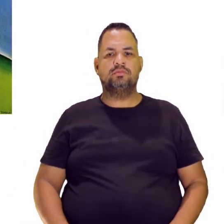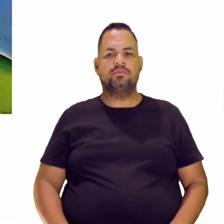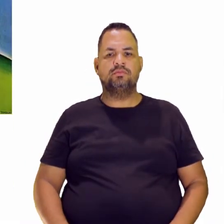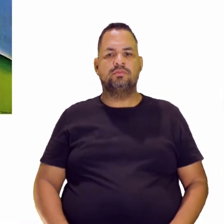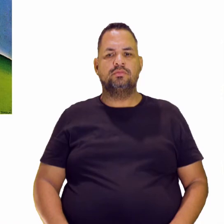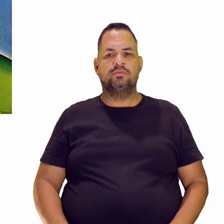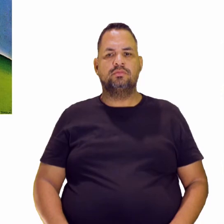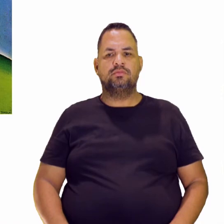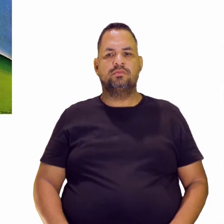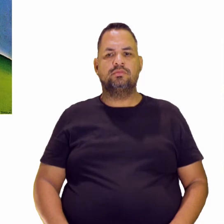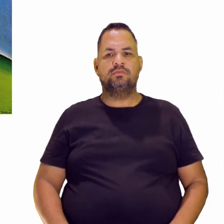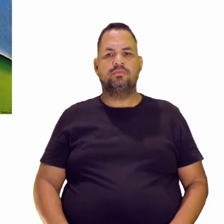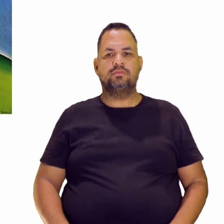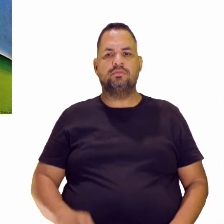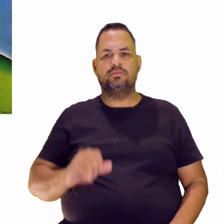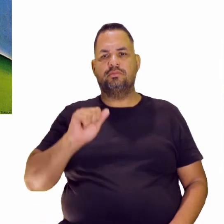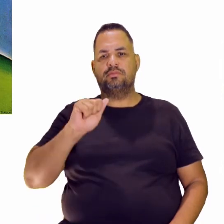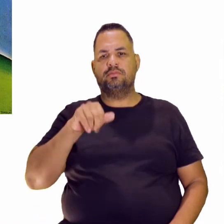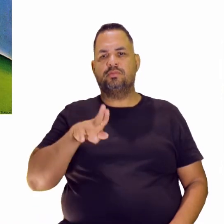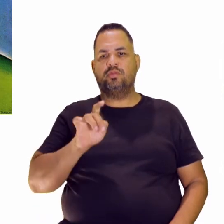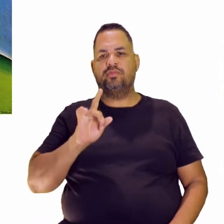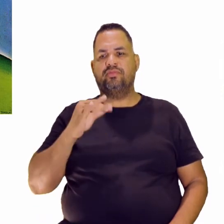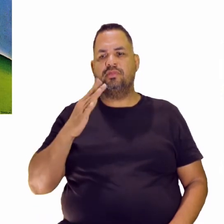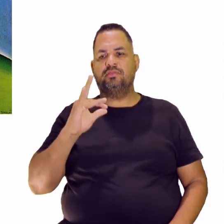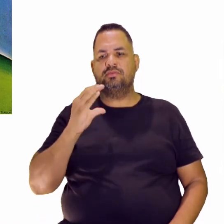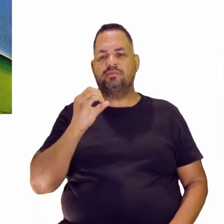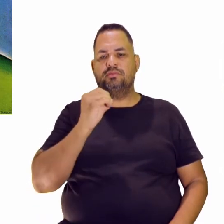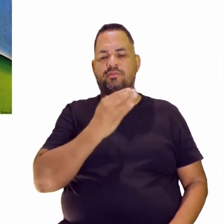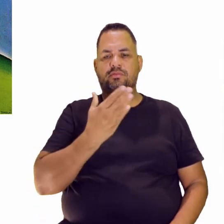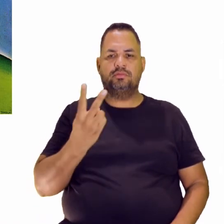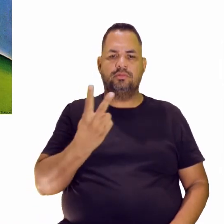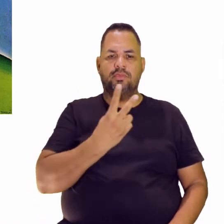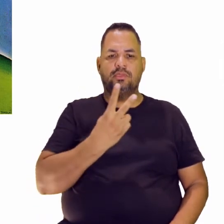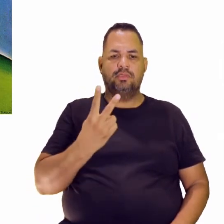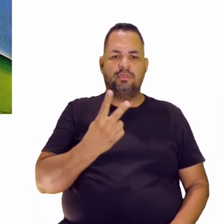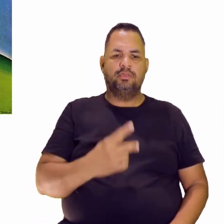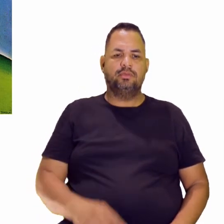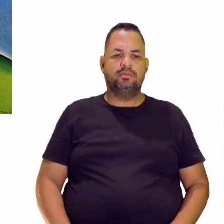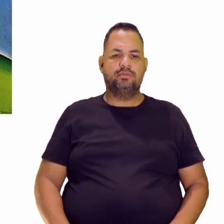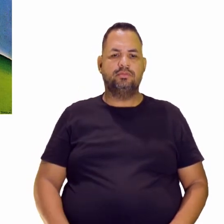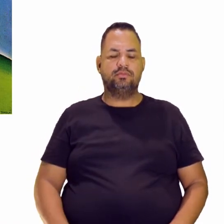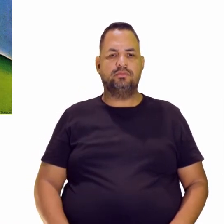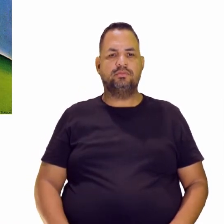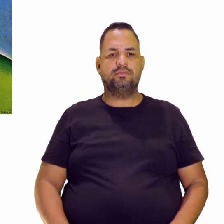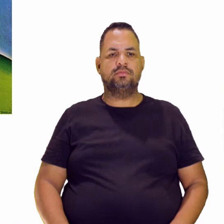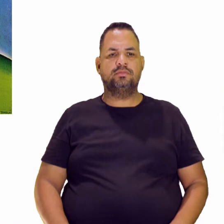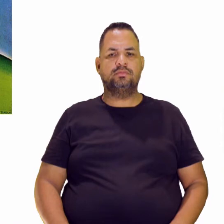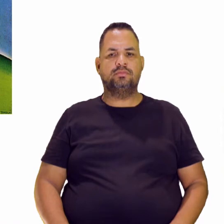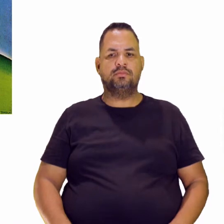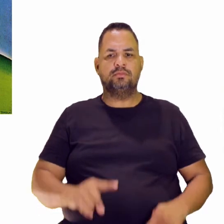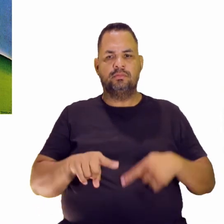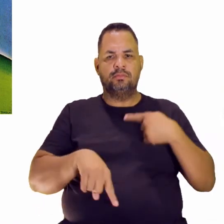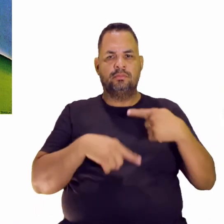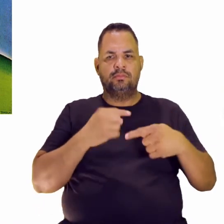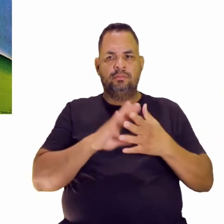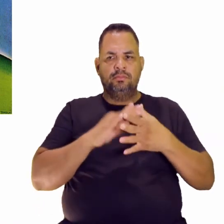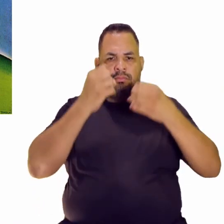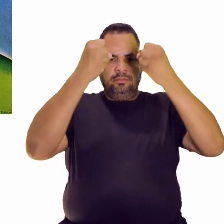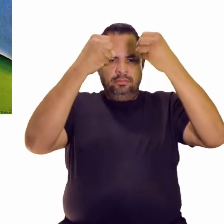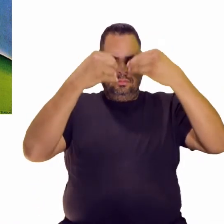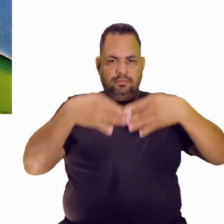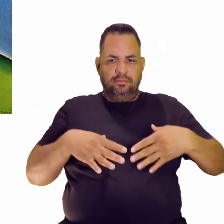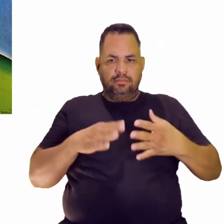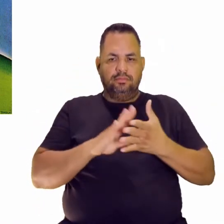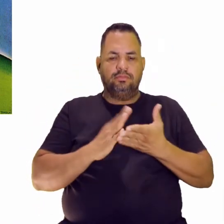movimento antropofágico. São dois momentos aí da Anitta Malfatti. Depois a gente vai explicando com